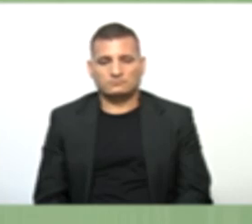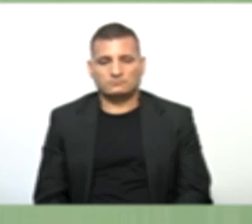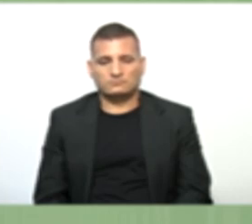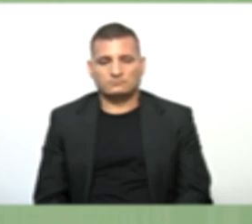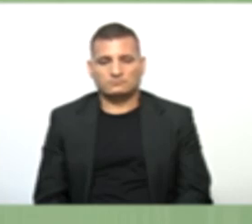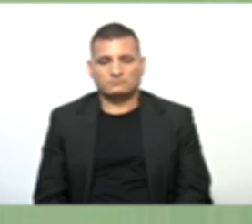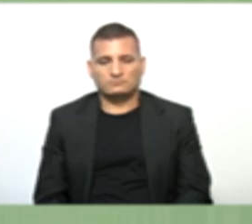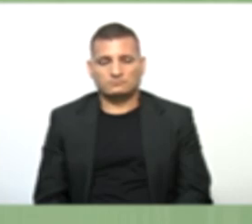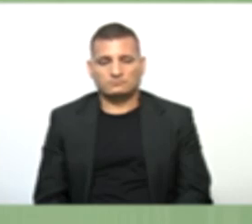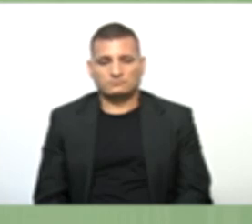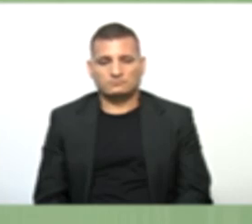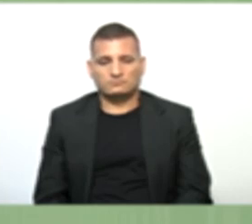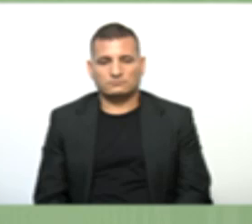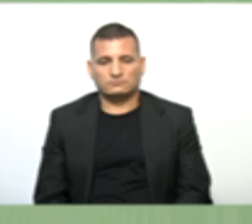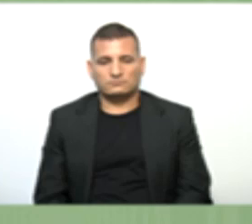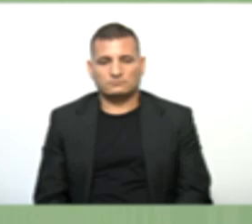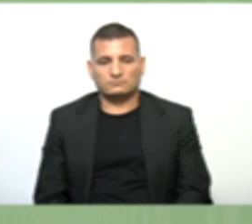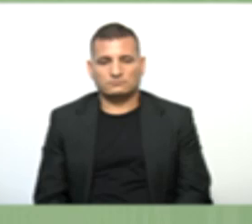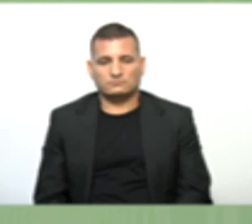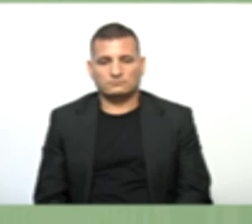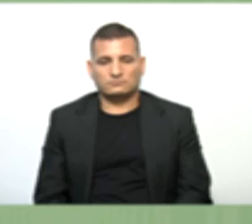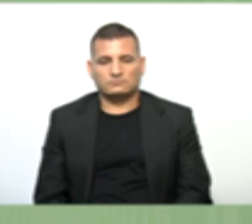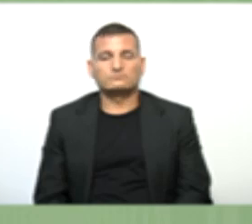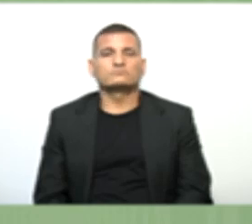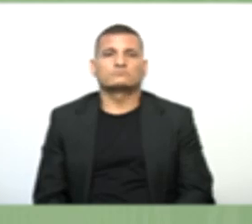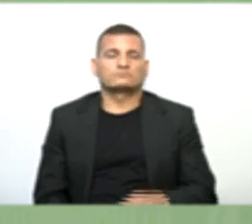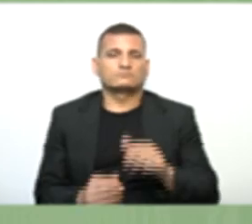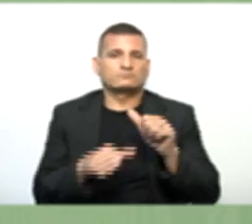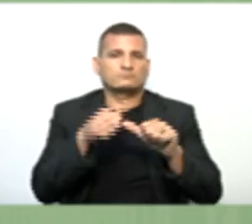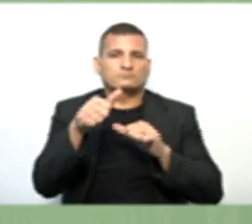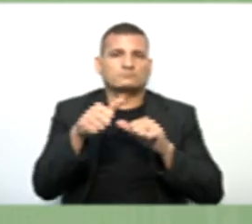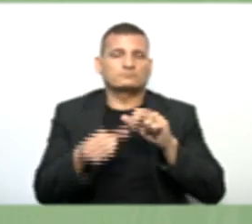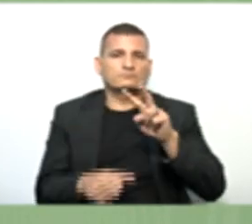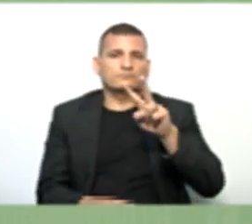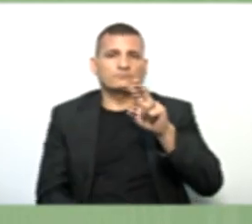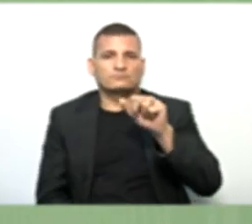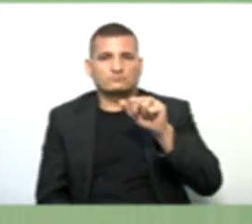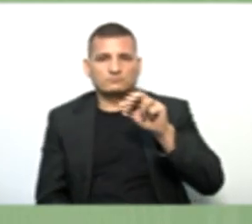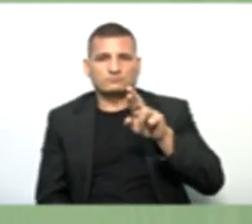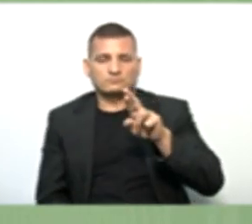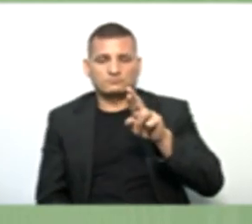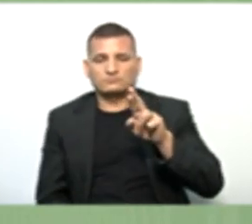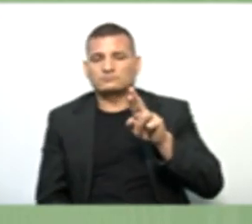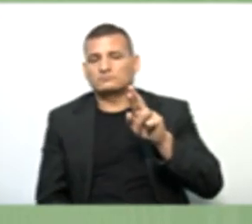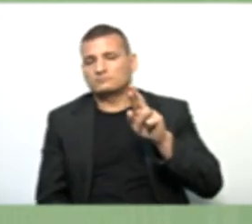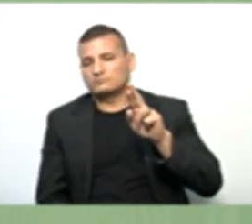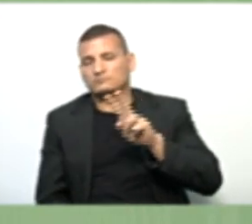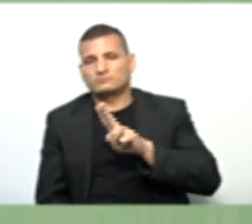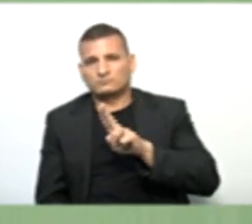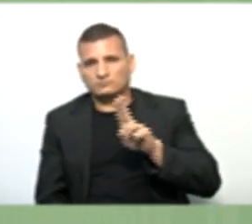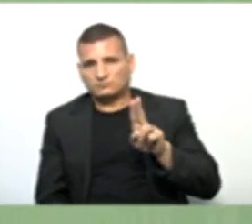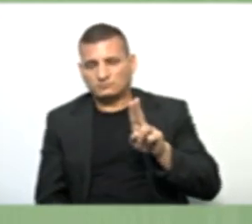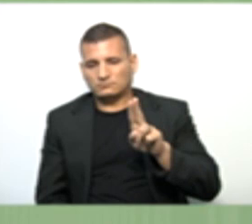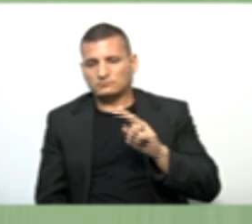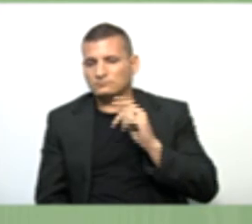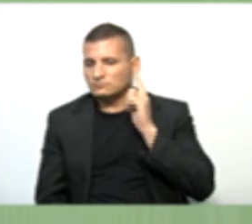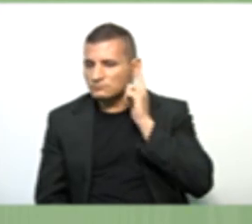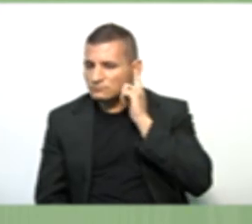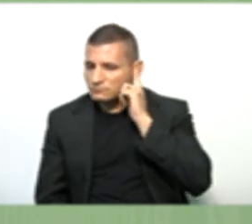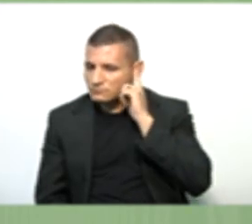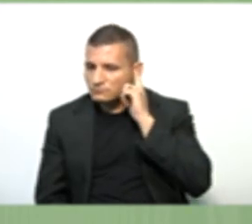Só para trocar o nome da variável, senão fica variável somatória, a gente não está fazendo somatório, né? Então, aqui.